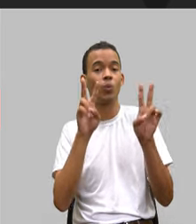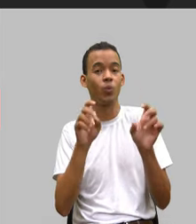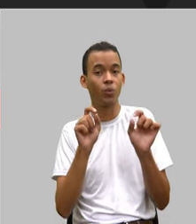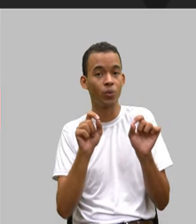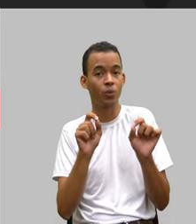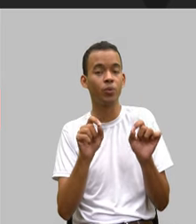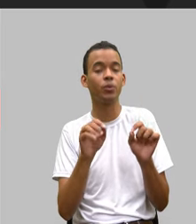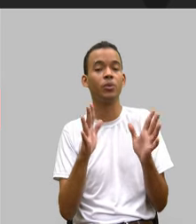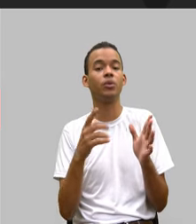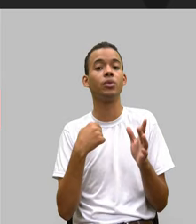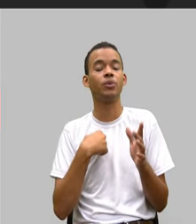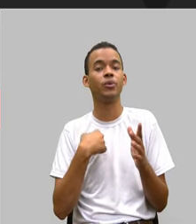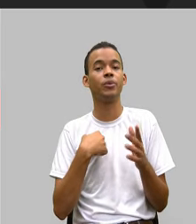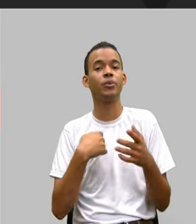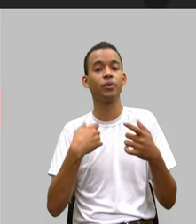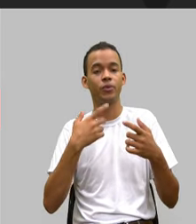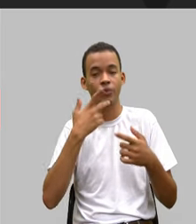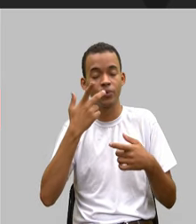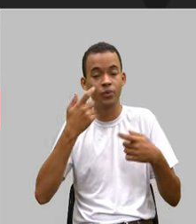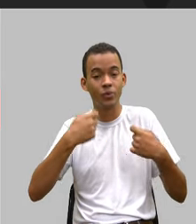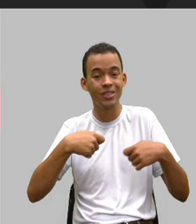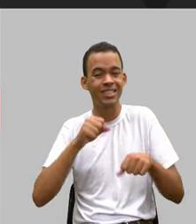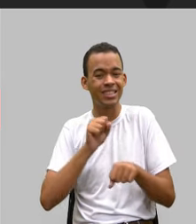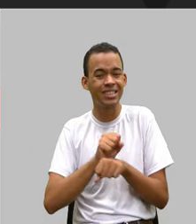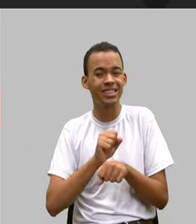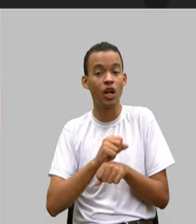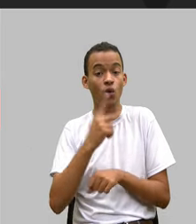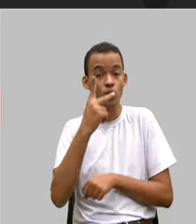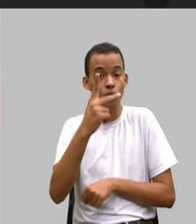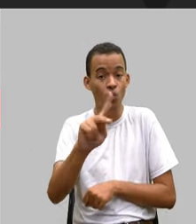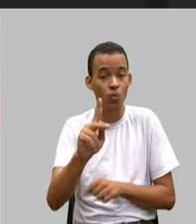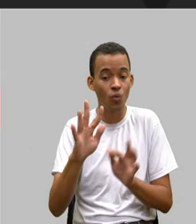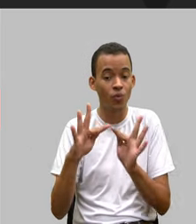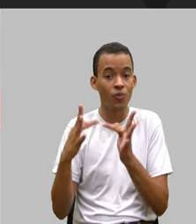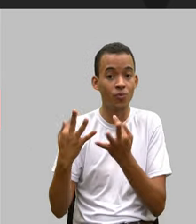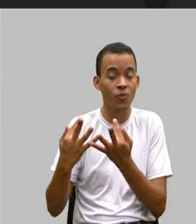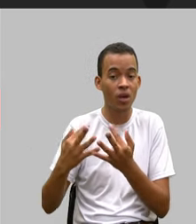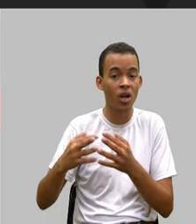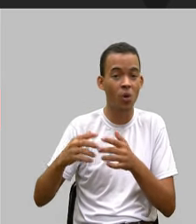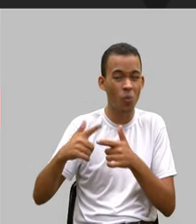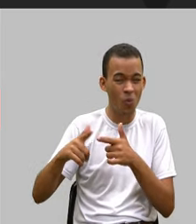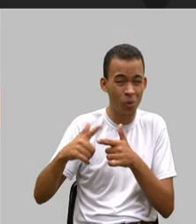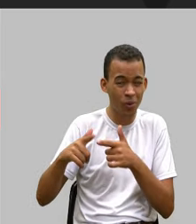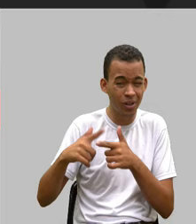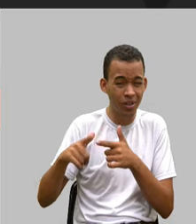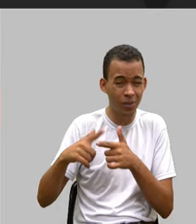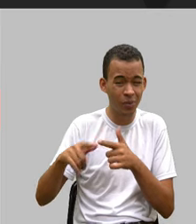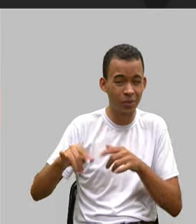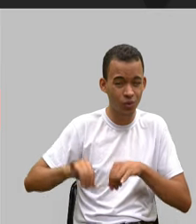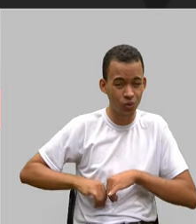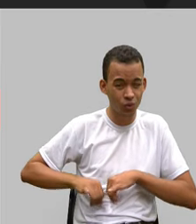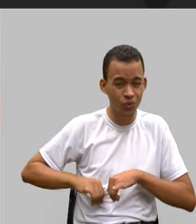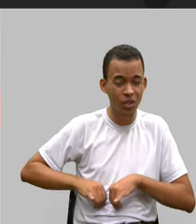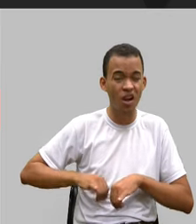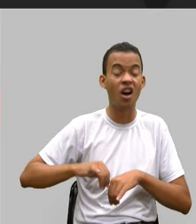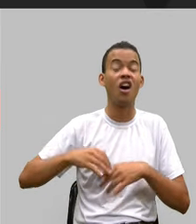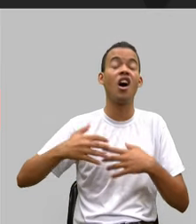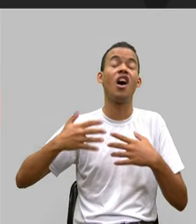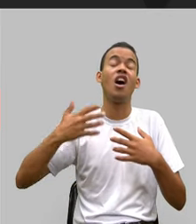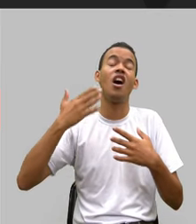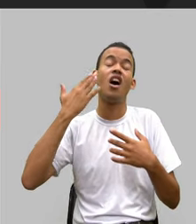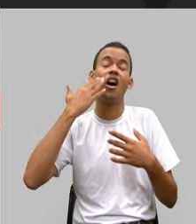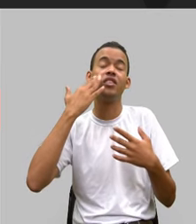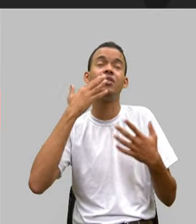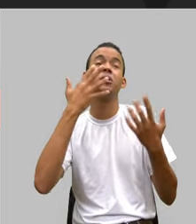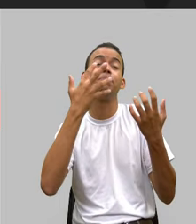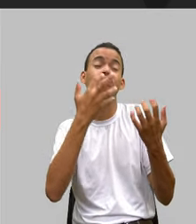espere chegar até a tua família até o familiar para você começar a lutar por essa causa felizmente As pessoas